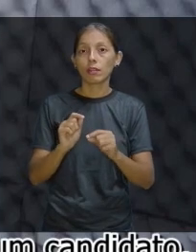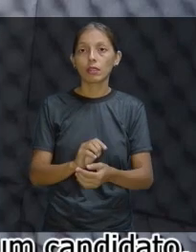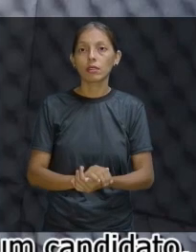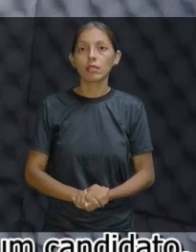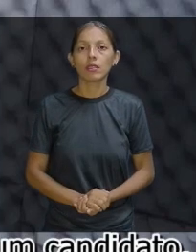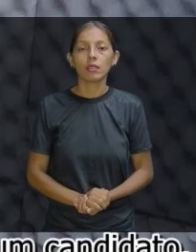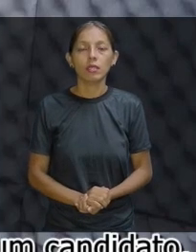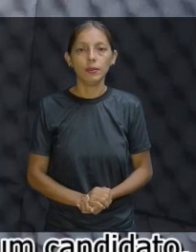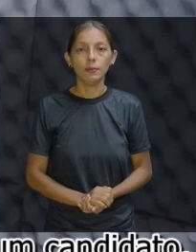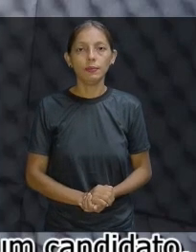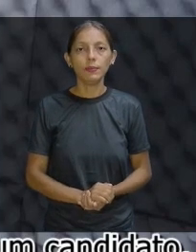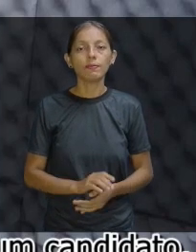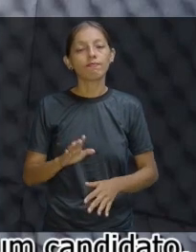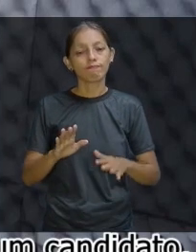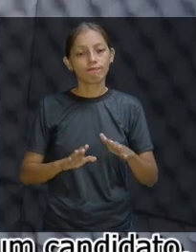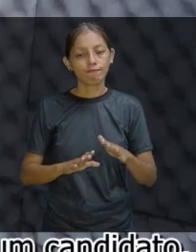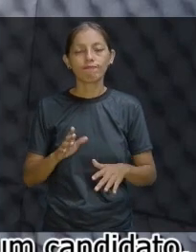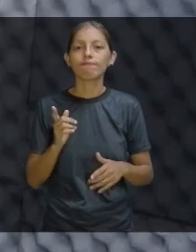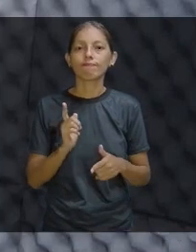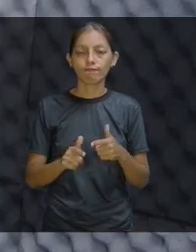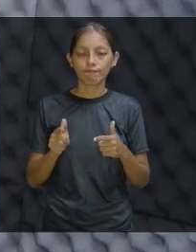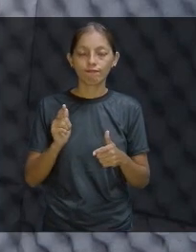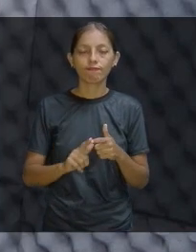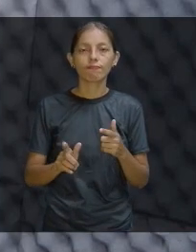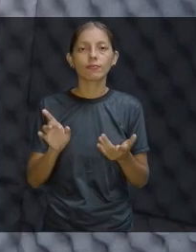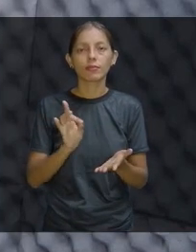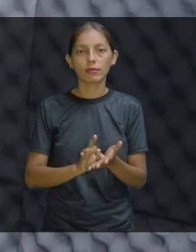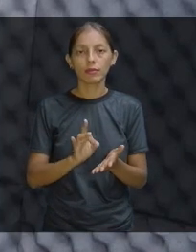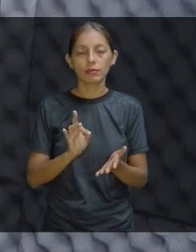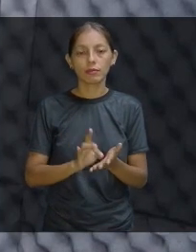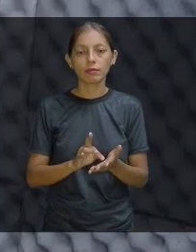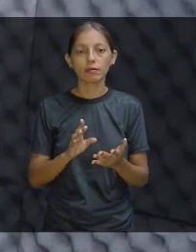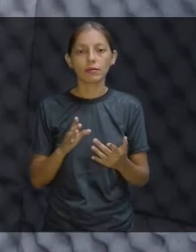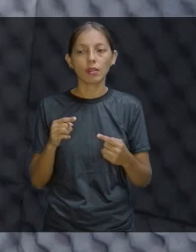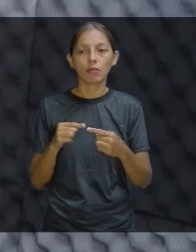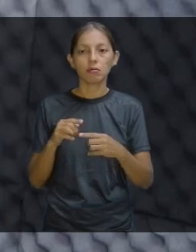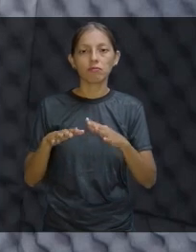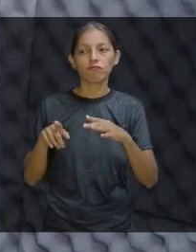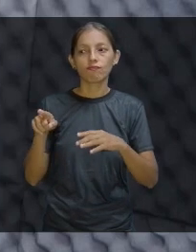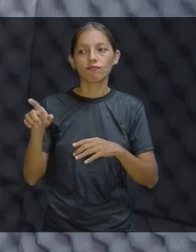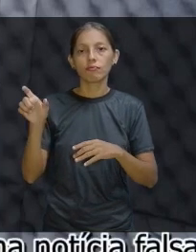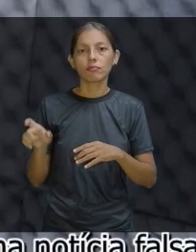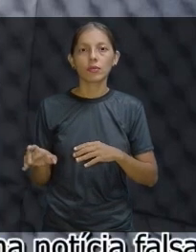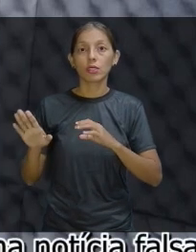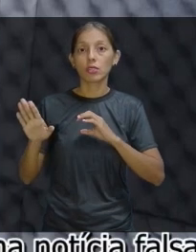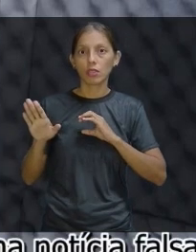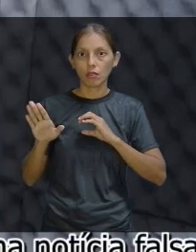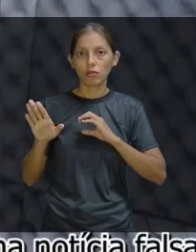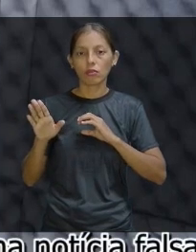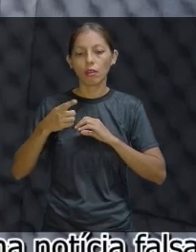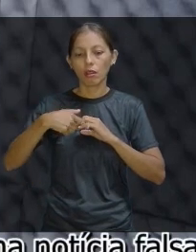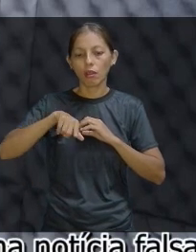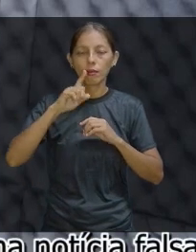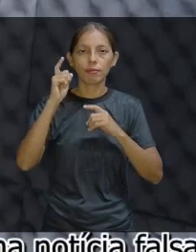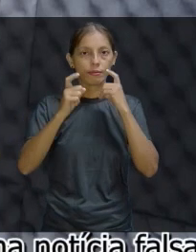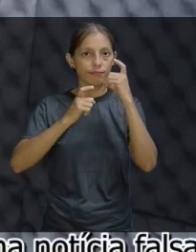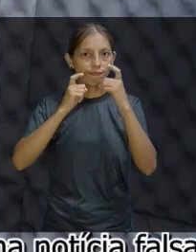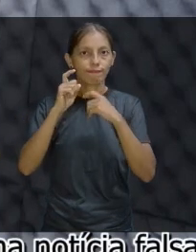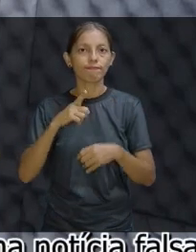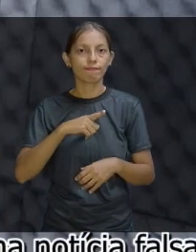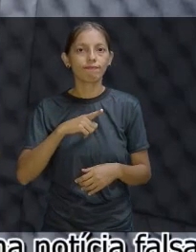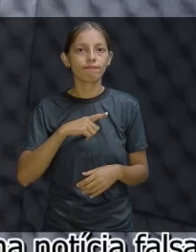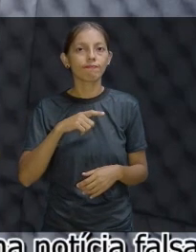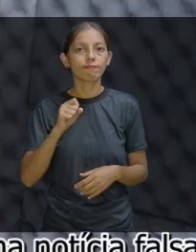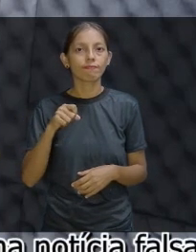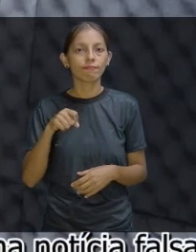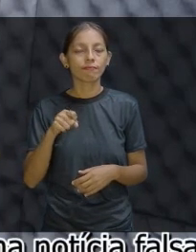pode causar um descrédito em relação a algum candidato, isso realmente nos preocupa. Porque, como o colega Silmar falou, depois